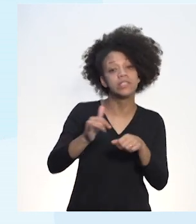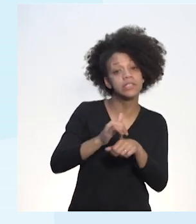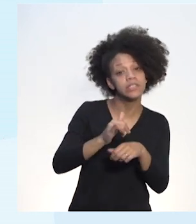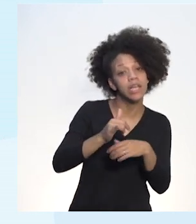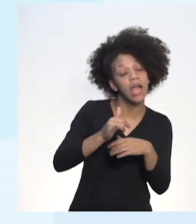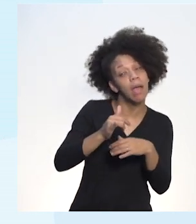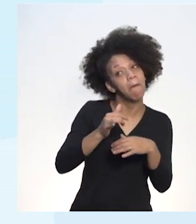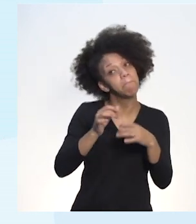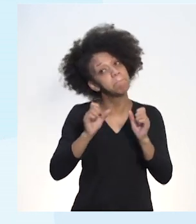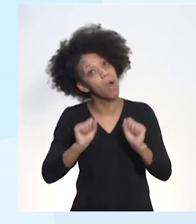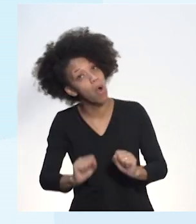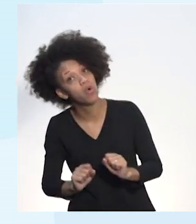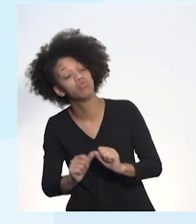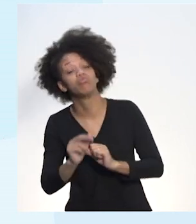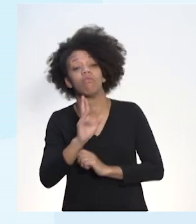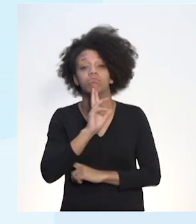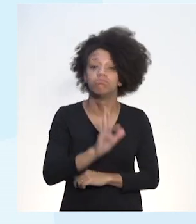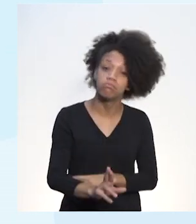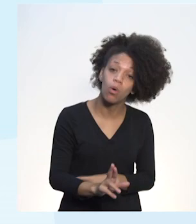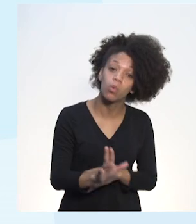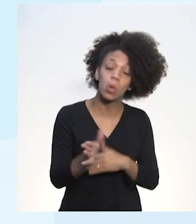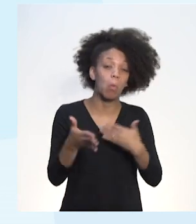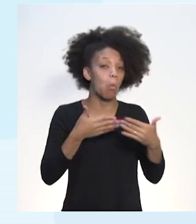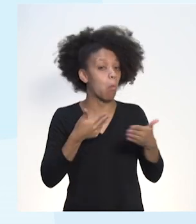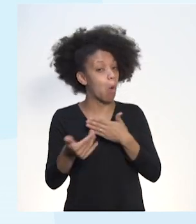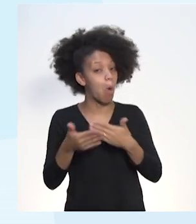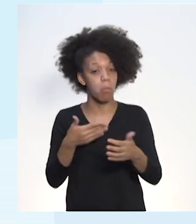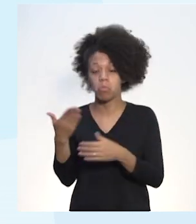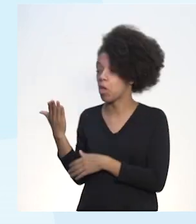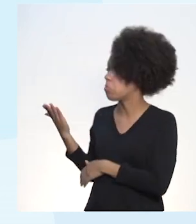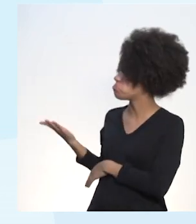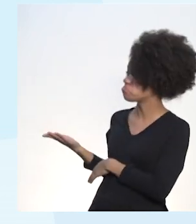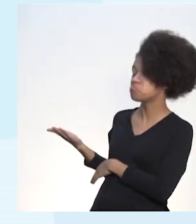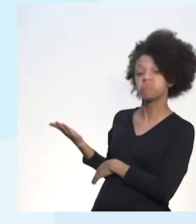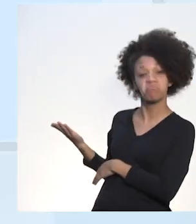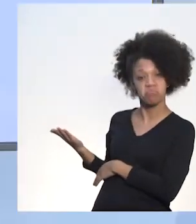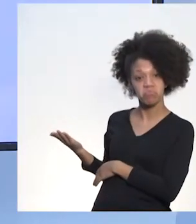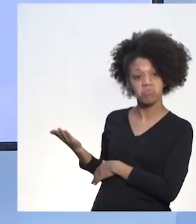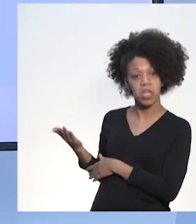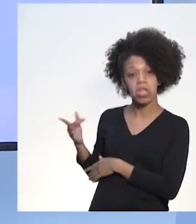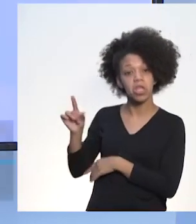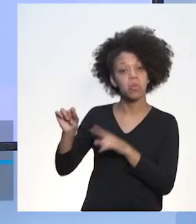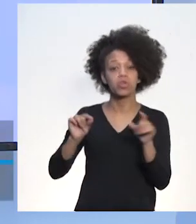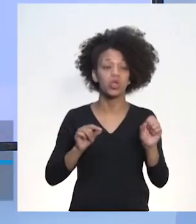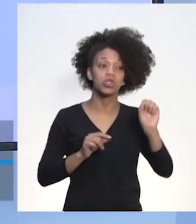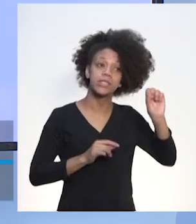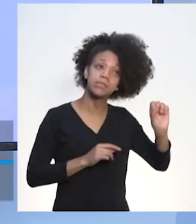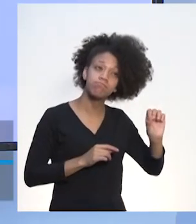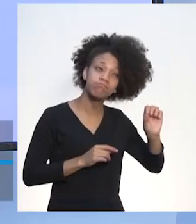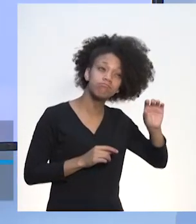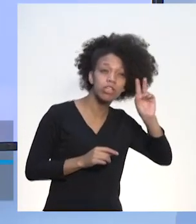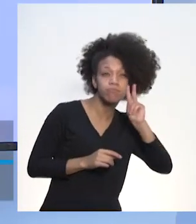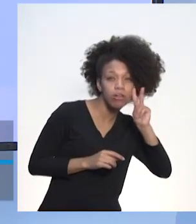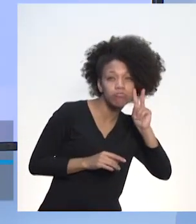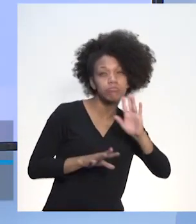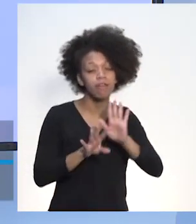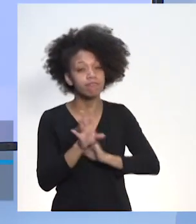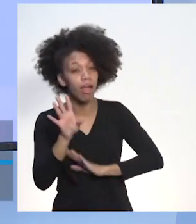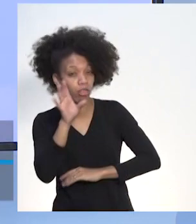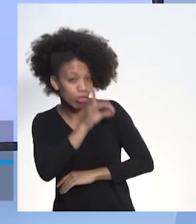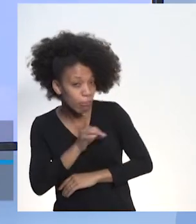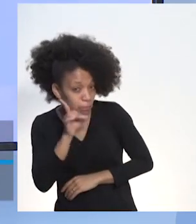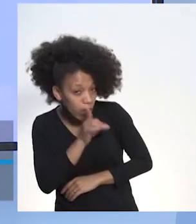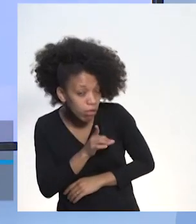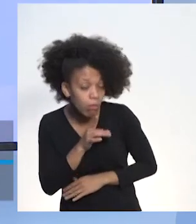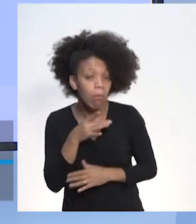de resposta em que qualquer um dos dias que eu escolher, de segunda a domingo, fazem